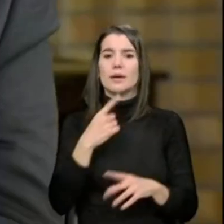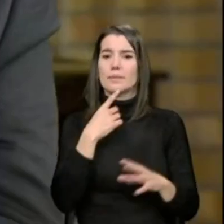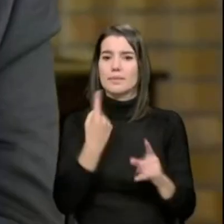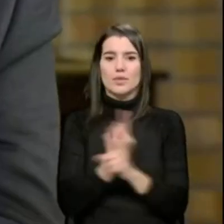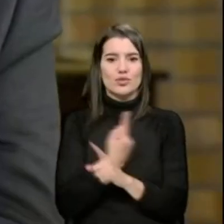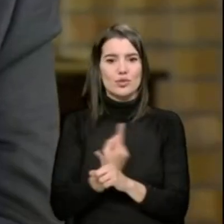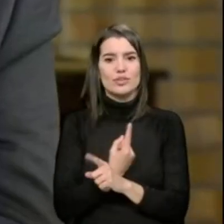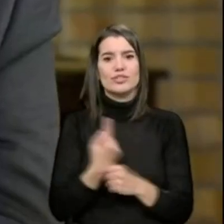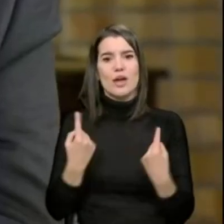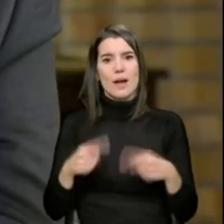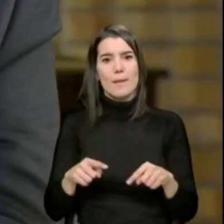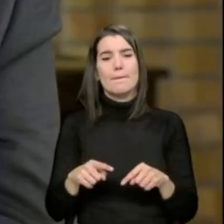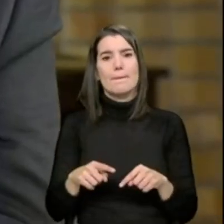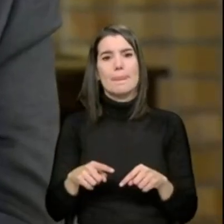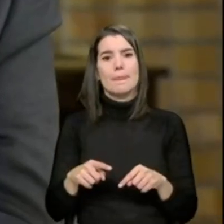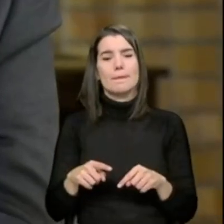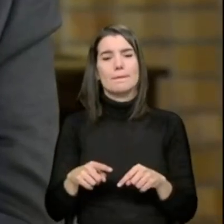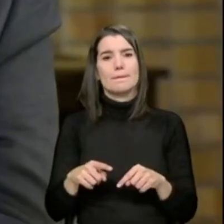estão